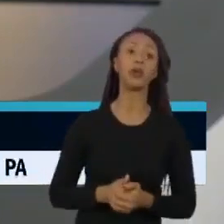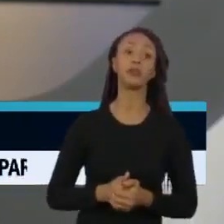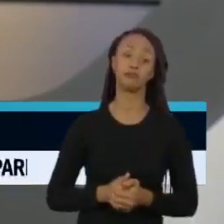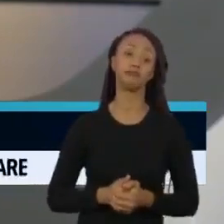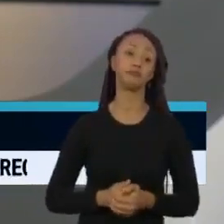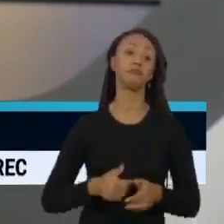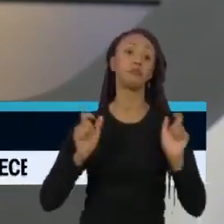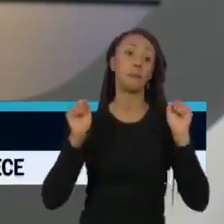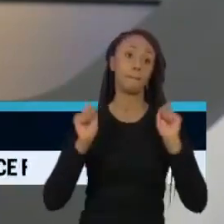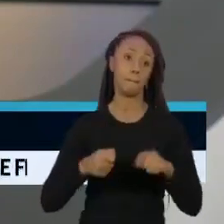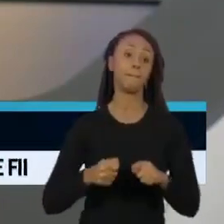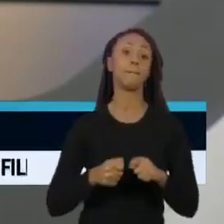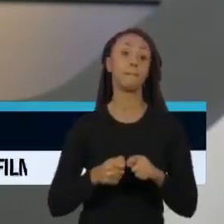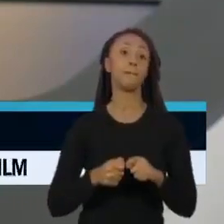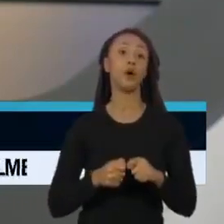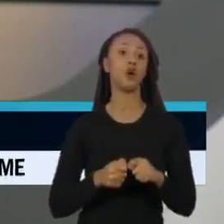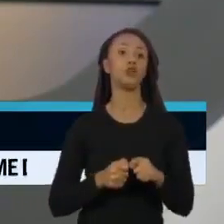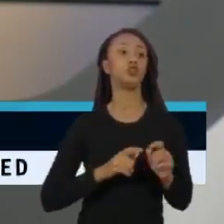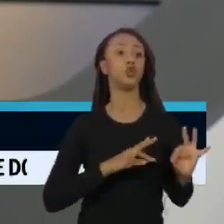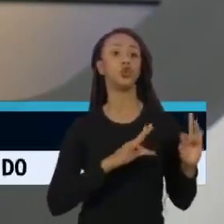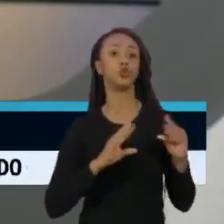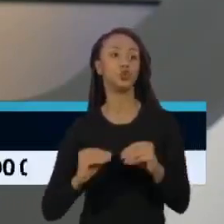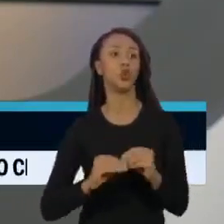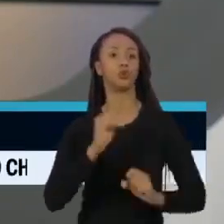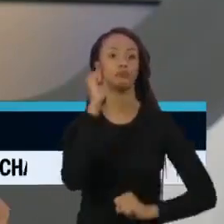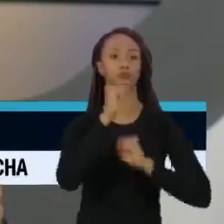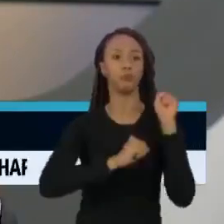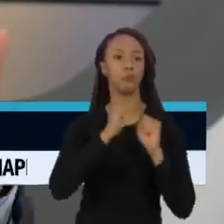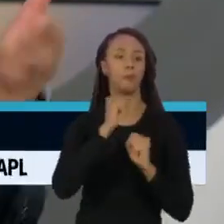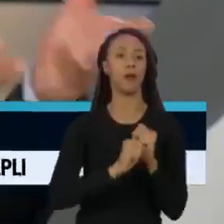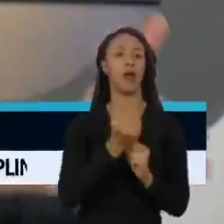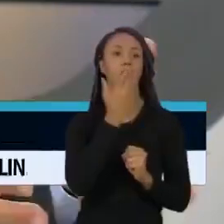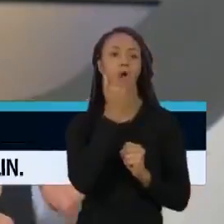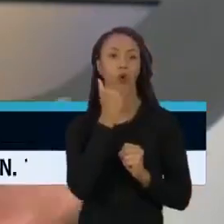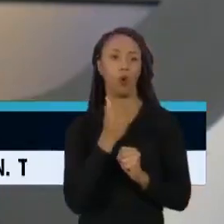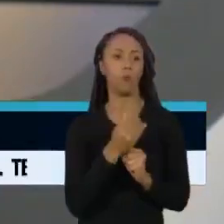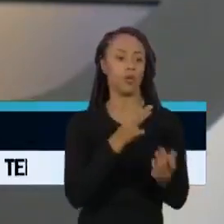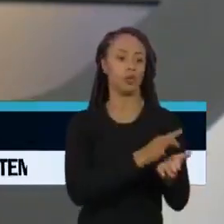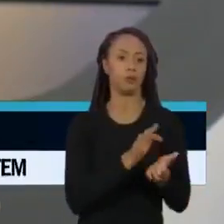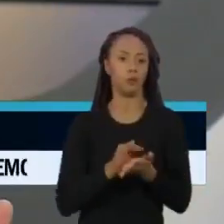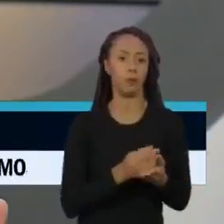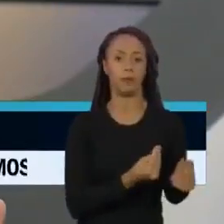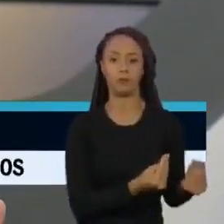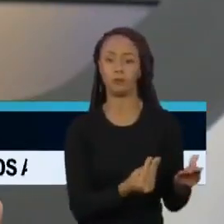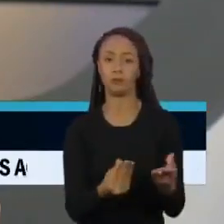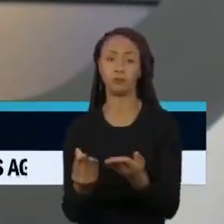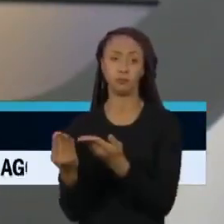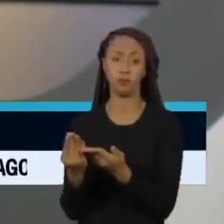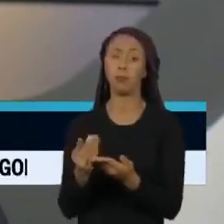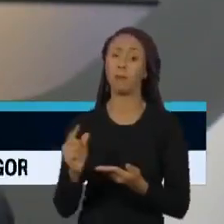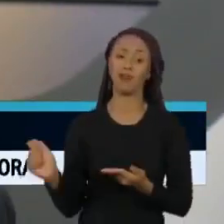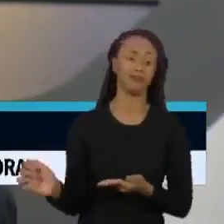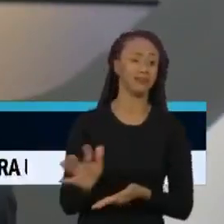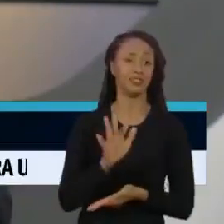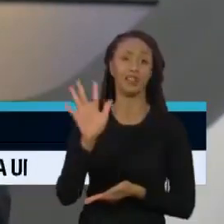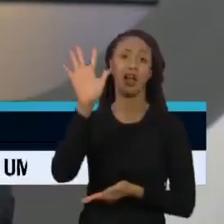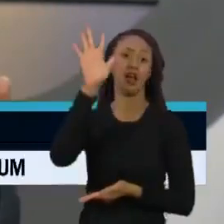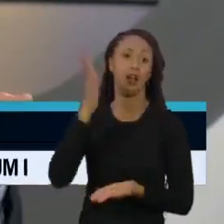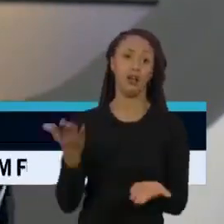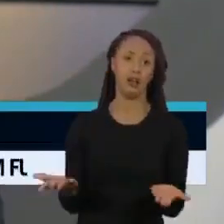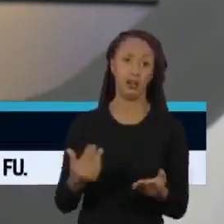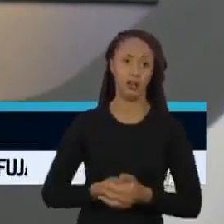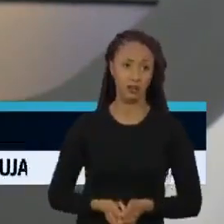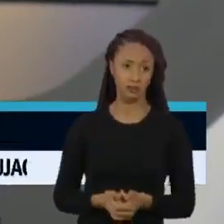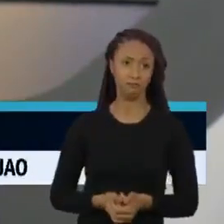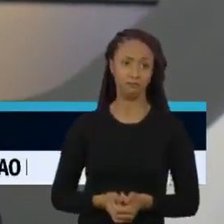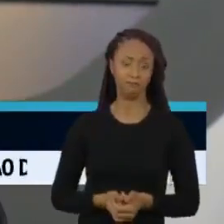encarece a cadeia tudo a cadeia de produtos alimentares e reforça o problema inflacionário é o